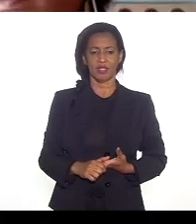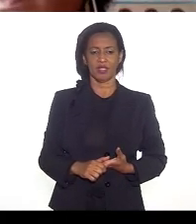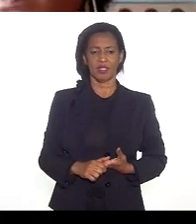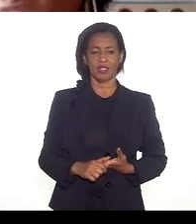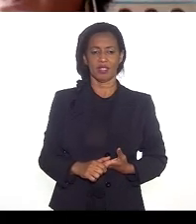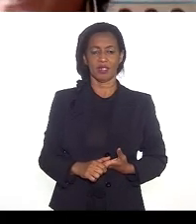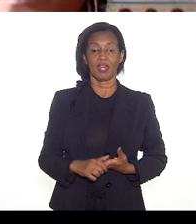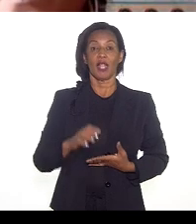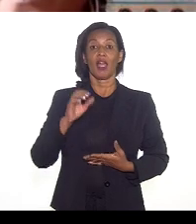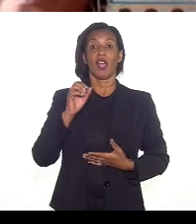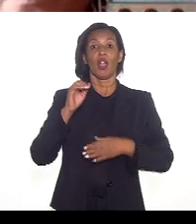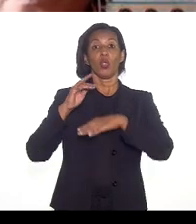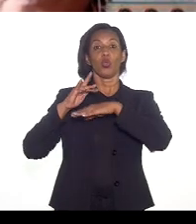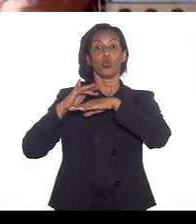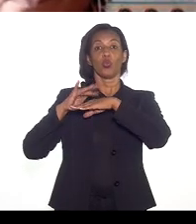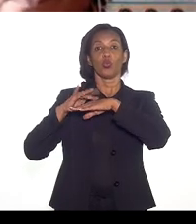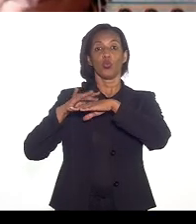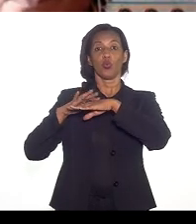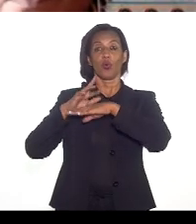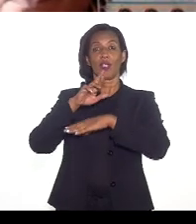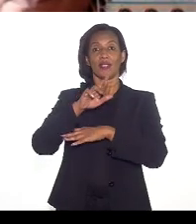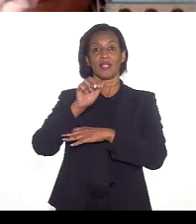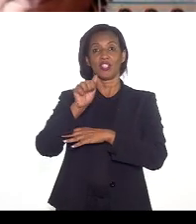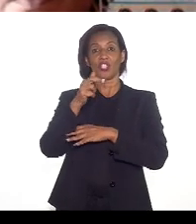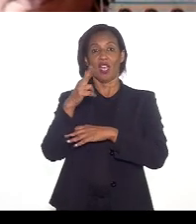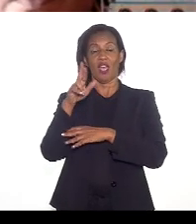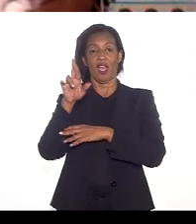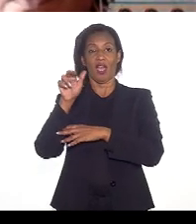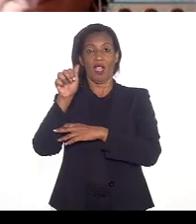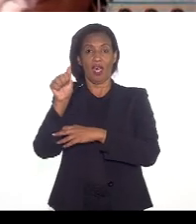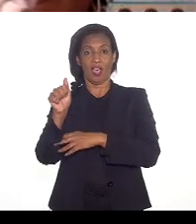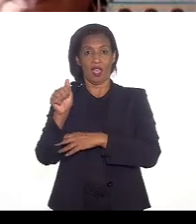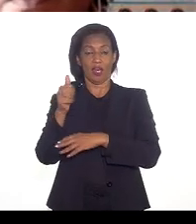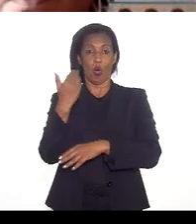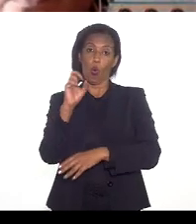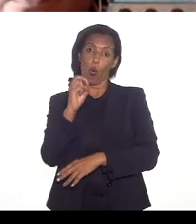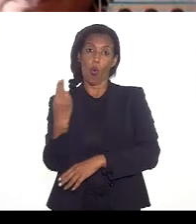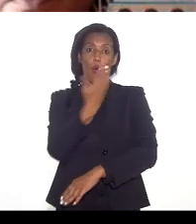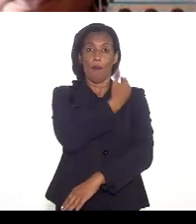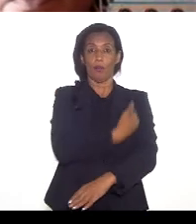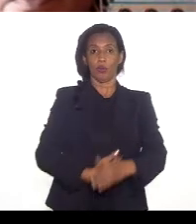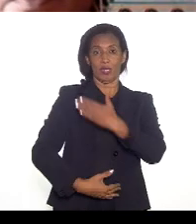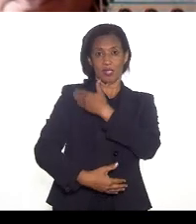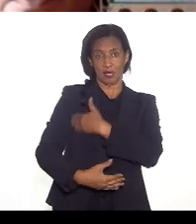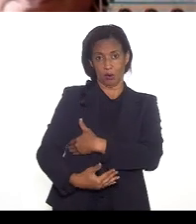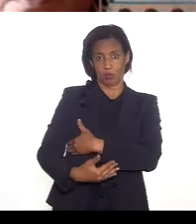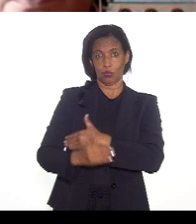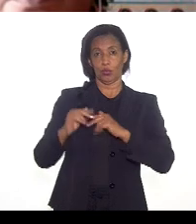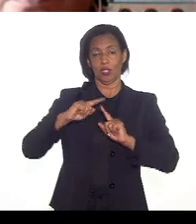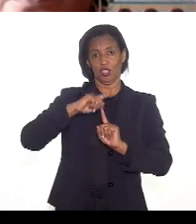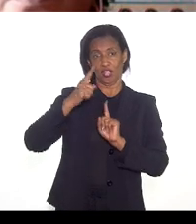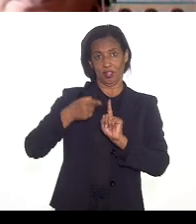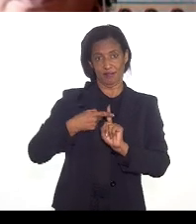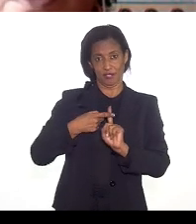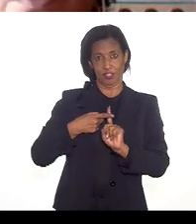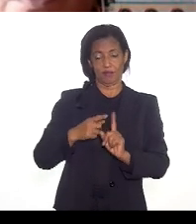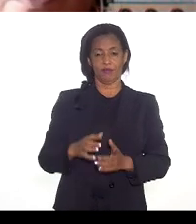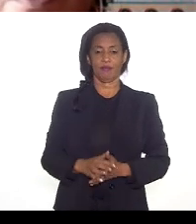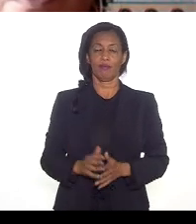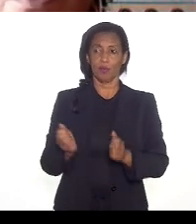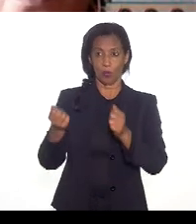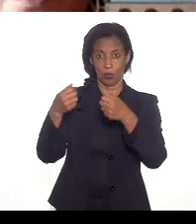Síndrome das doenças raras ou por amputação do membro durante a gestação. Caramba.